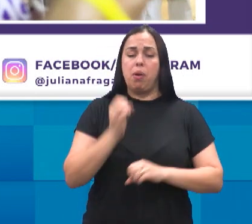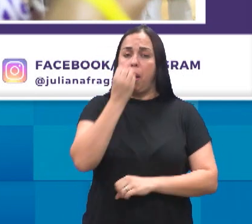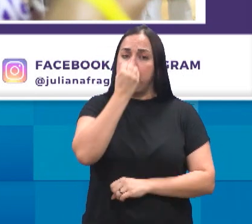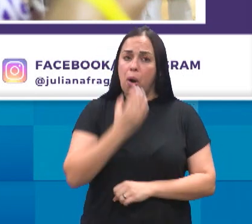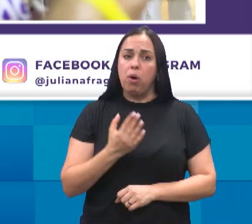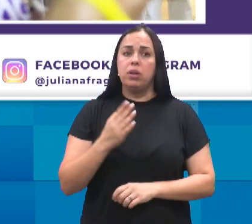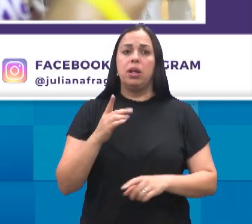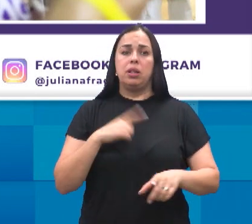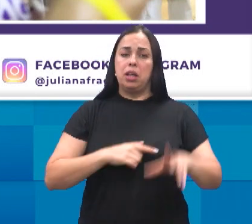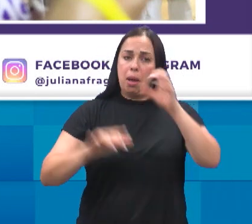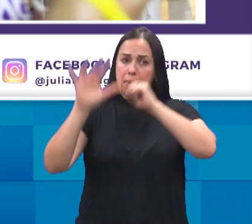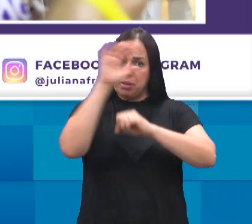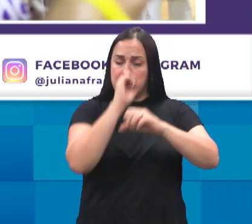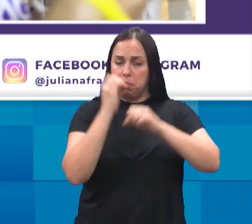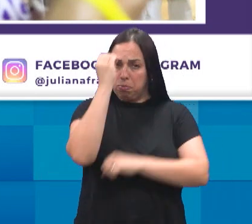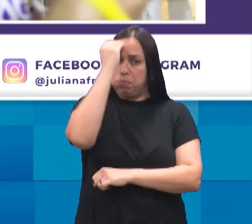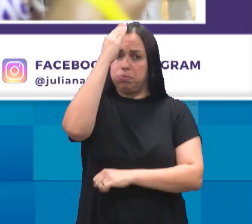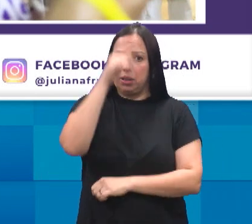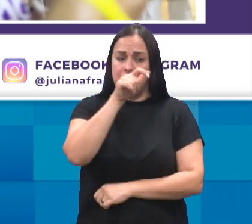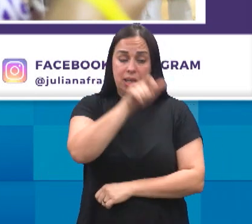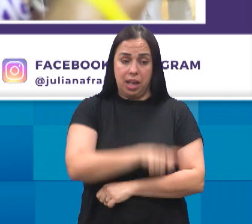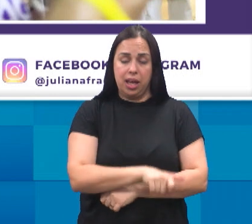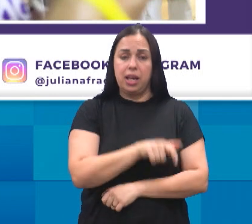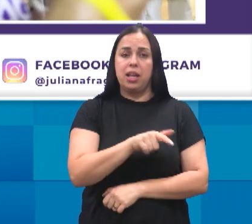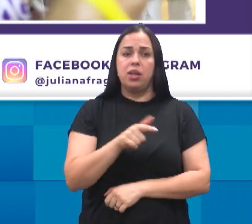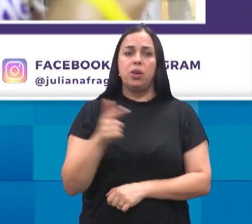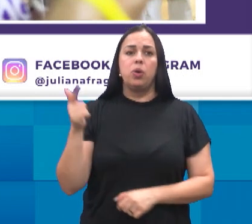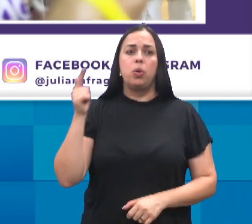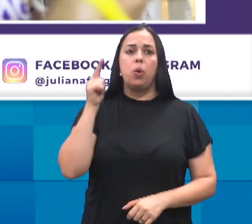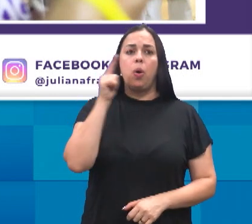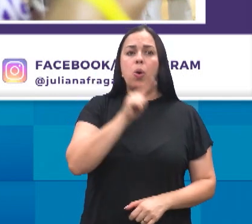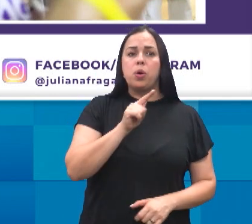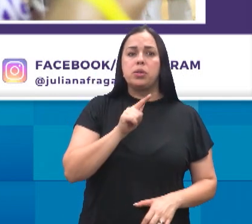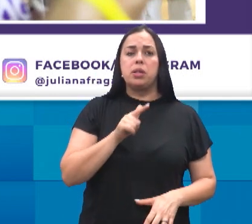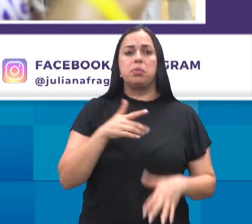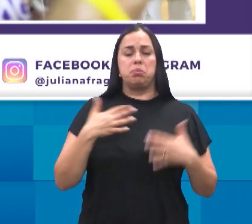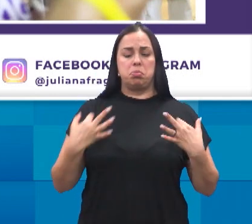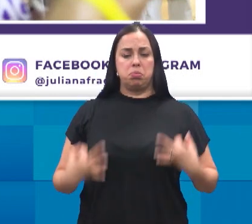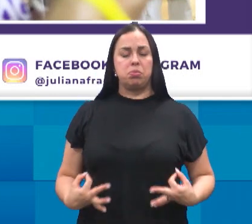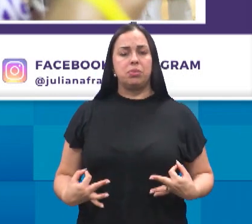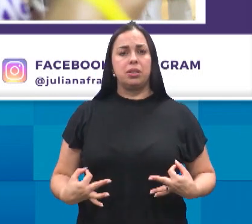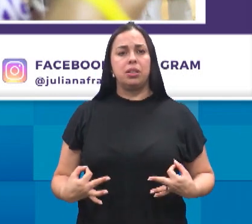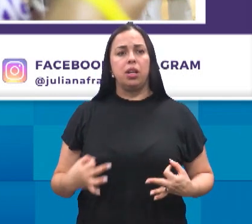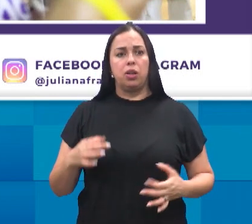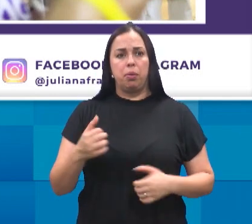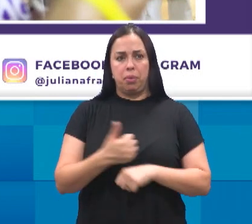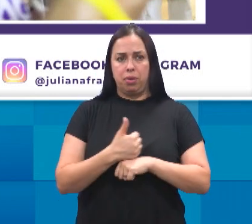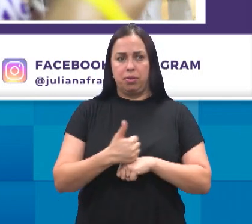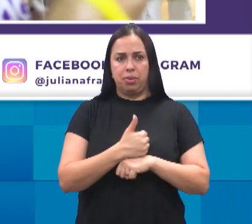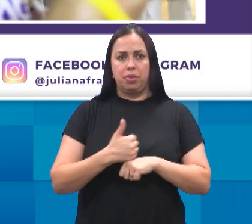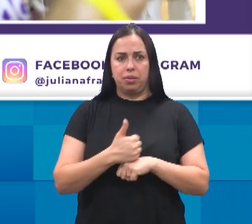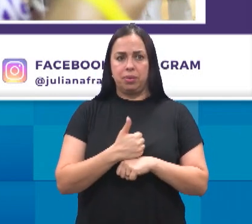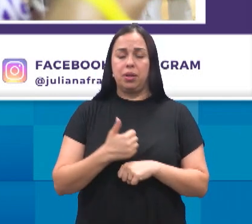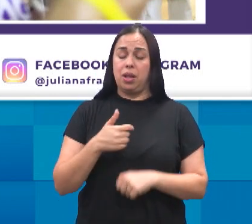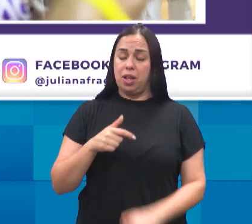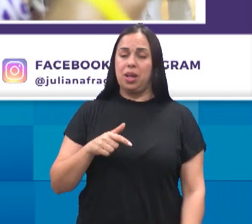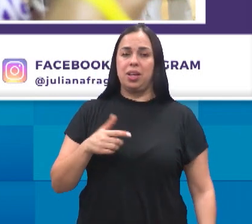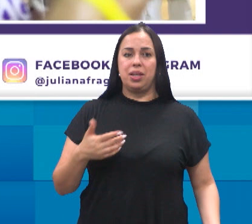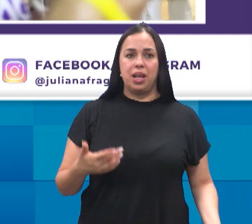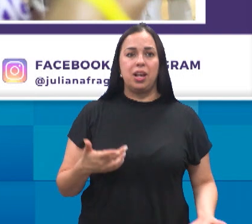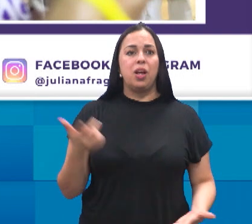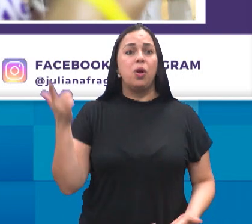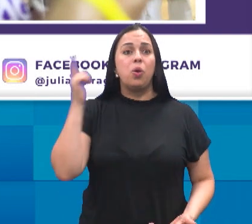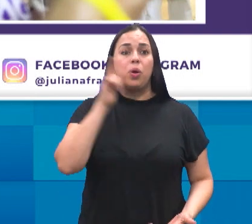Bispo de Souza, o Lobão, construiu uma formação sólida como profissional e como mestre Lobão. Consegue fazer da